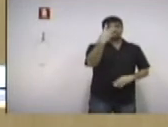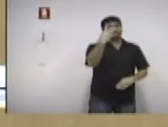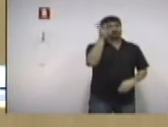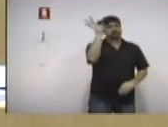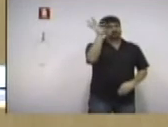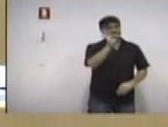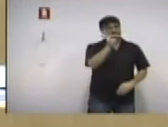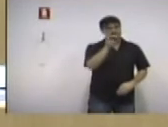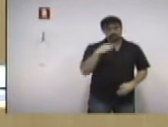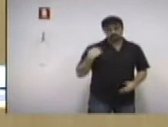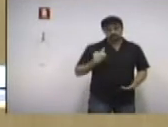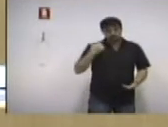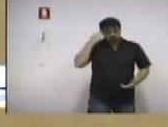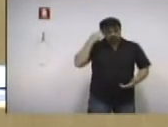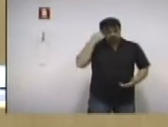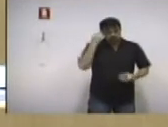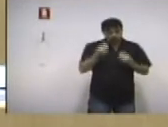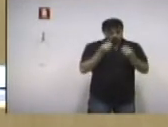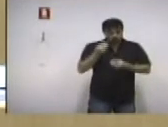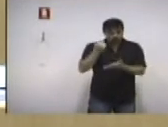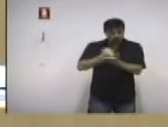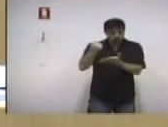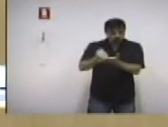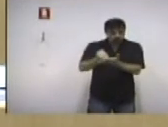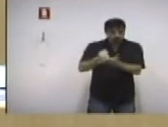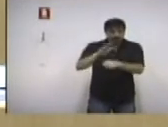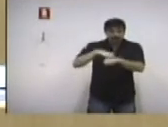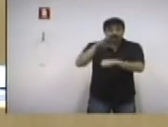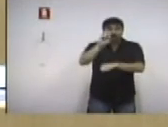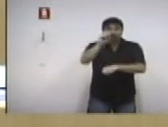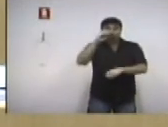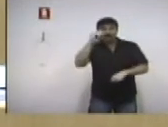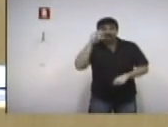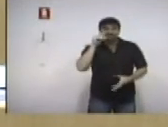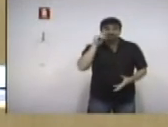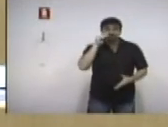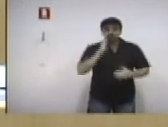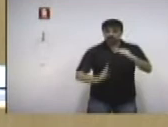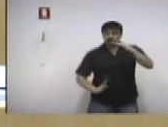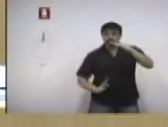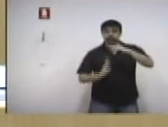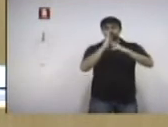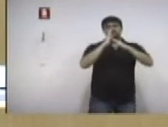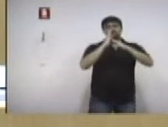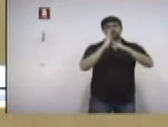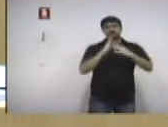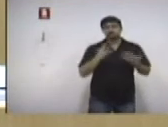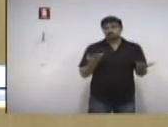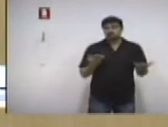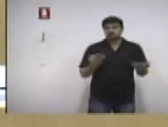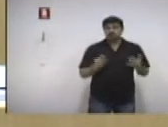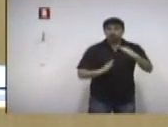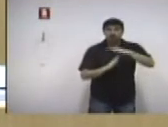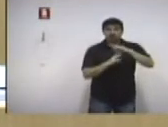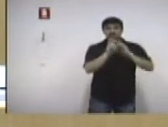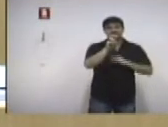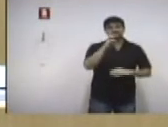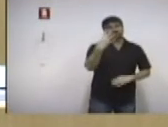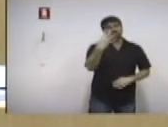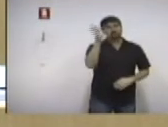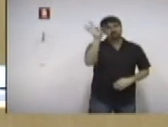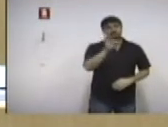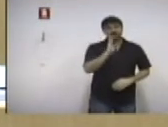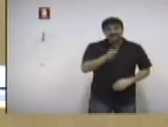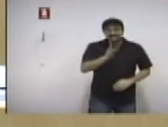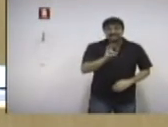enquanto chegará a folha de pagamento com aumento de todos esses cargos o salário do